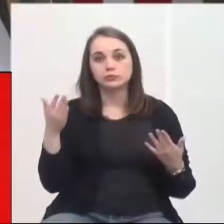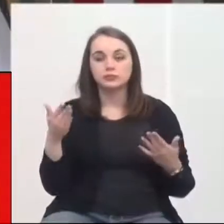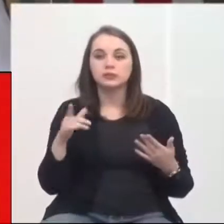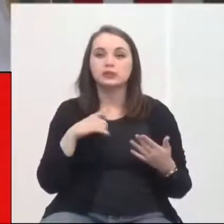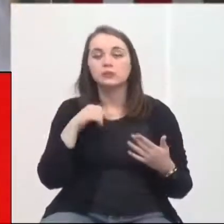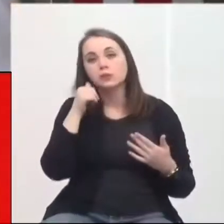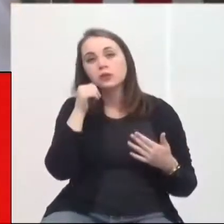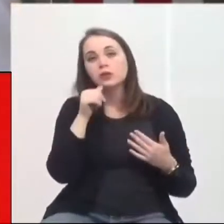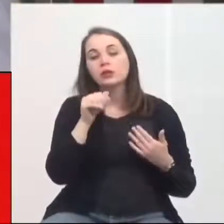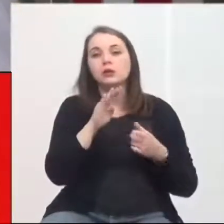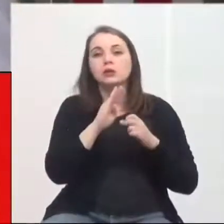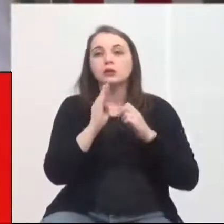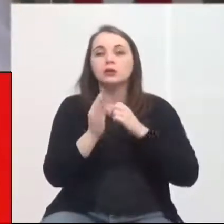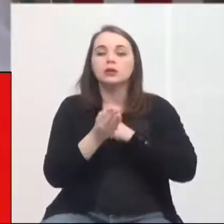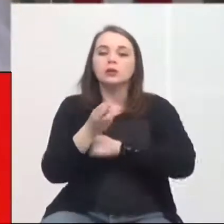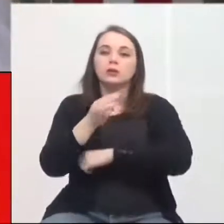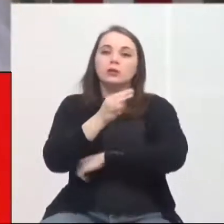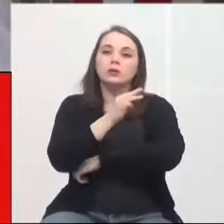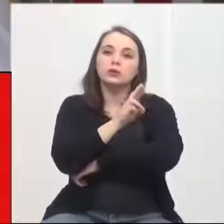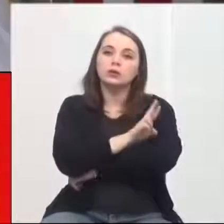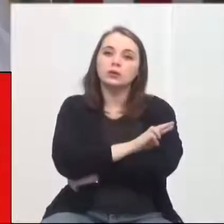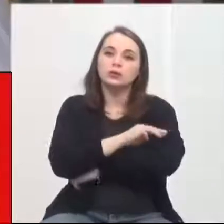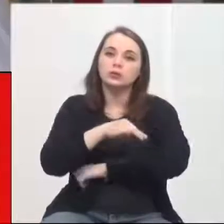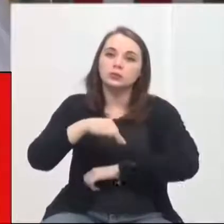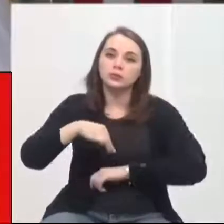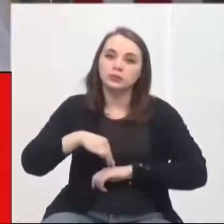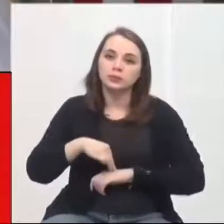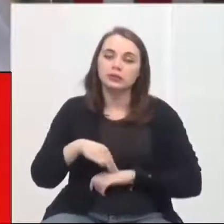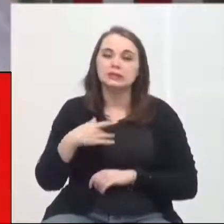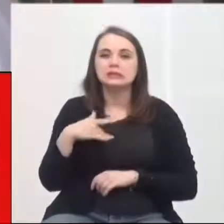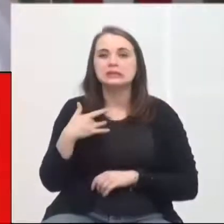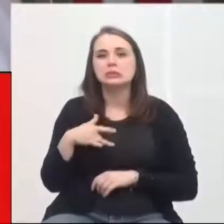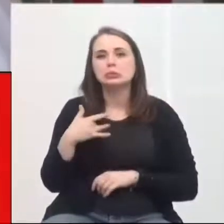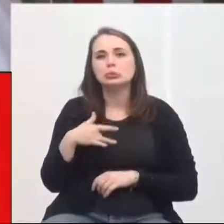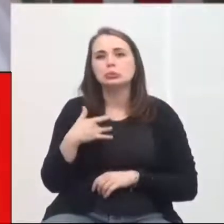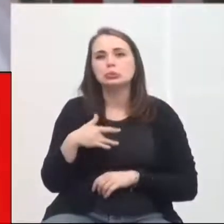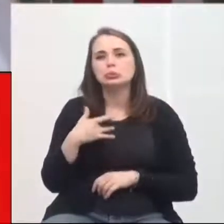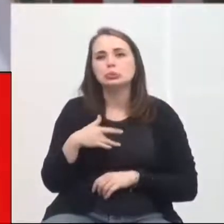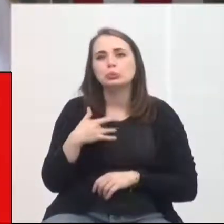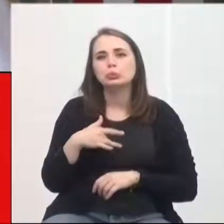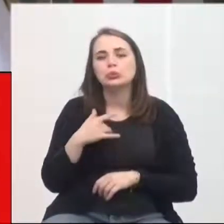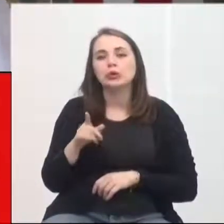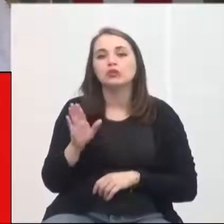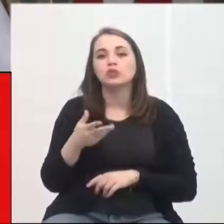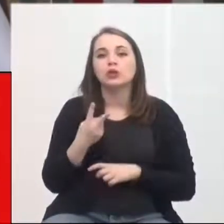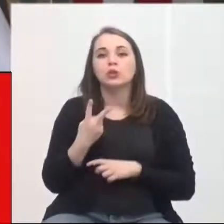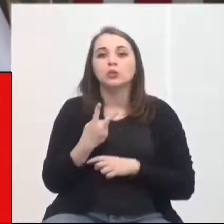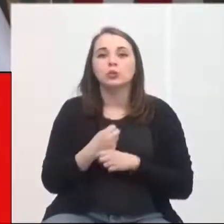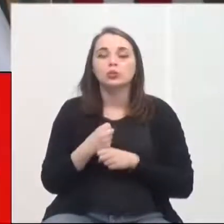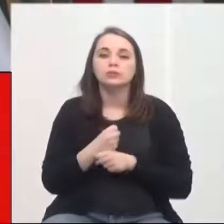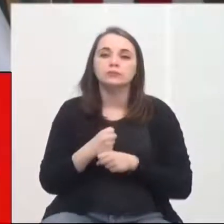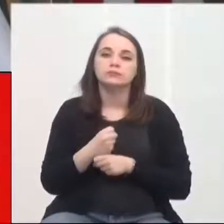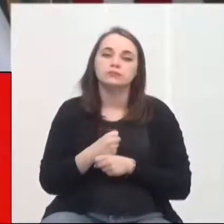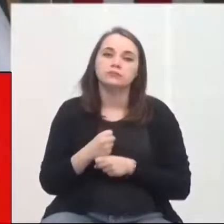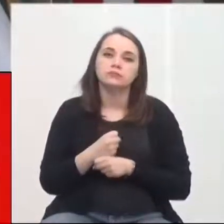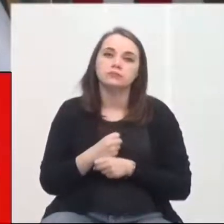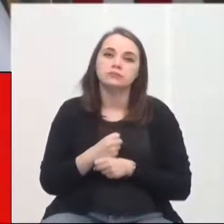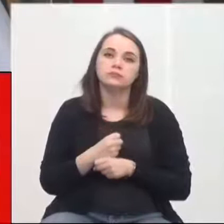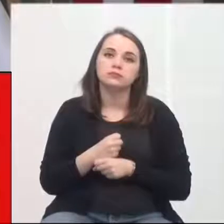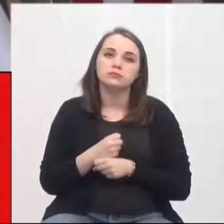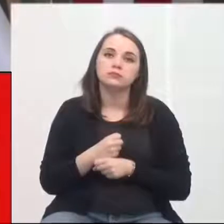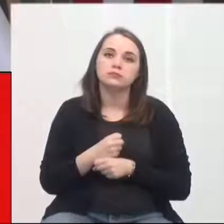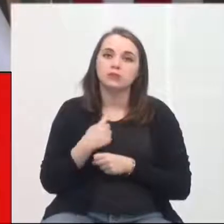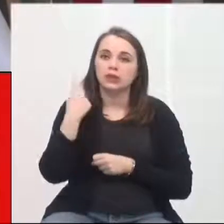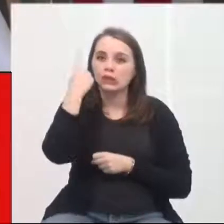Maina que dá pena. A mulher já faz 2 anos...